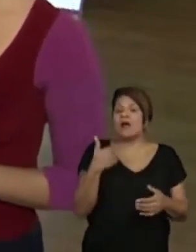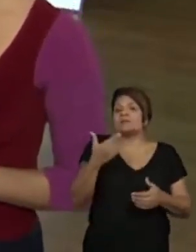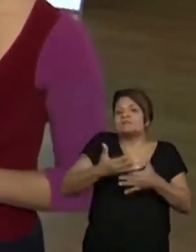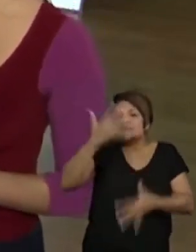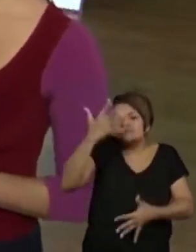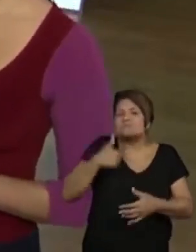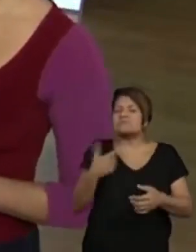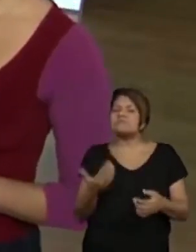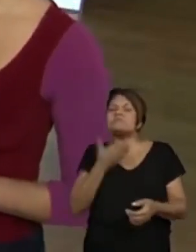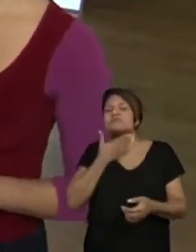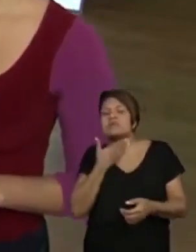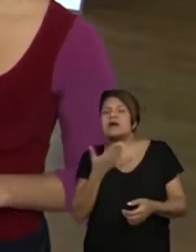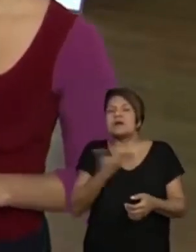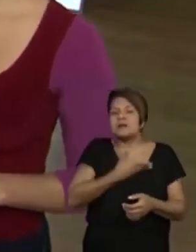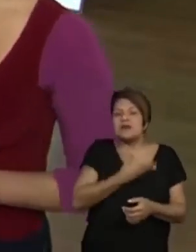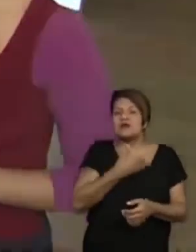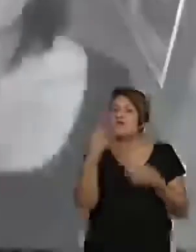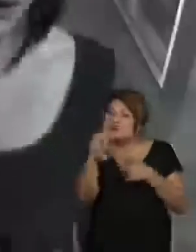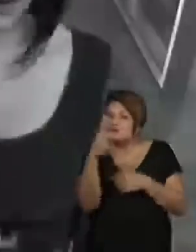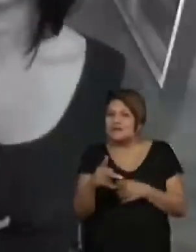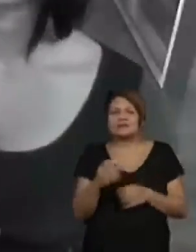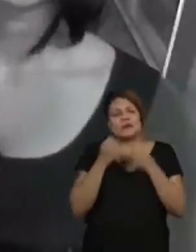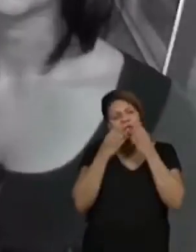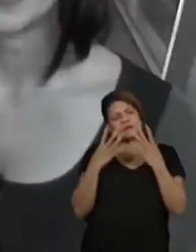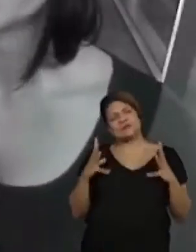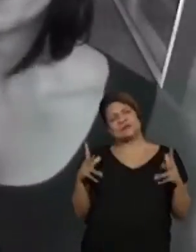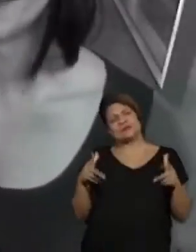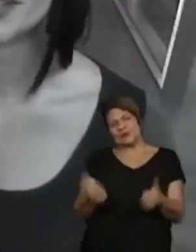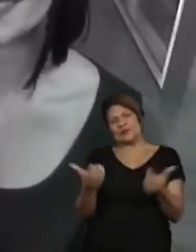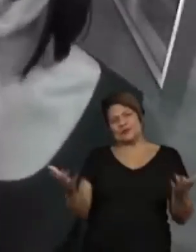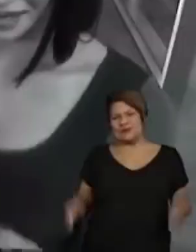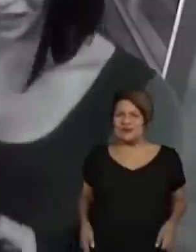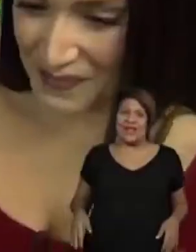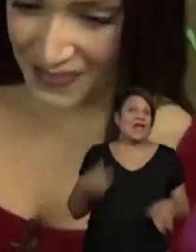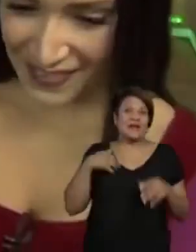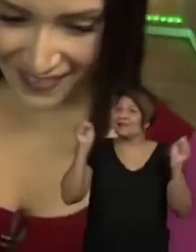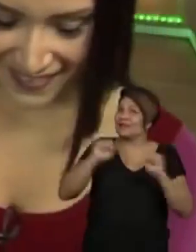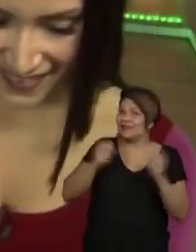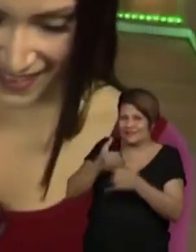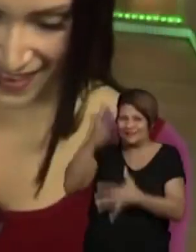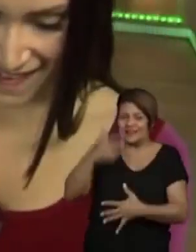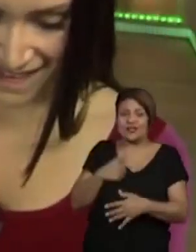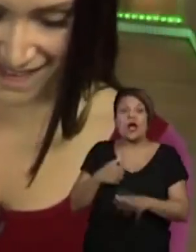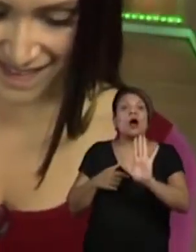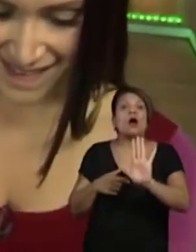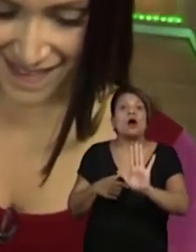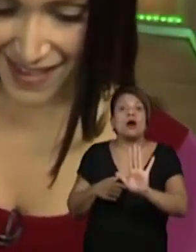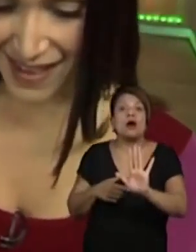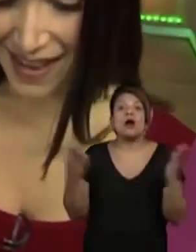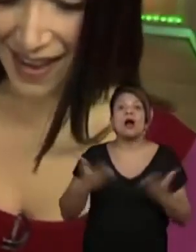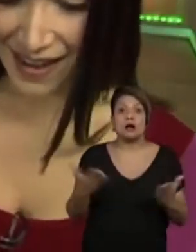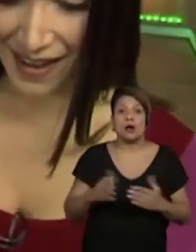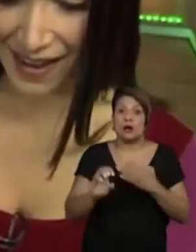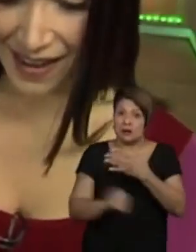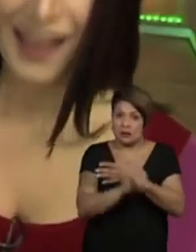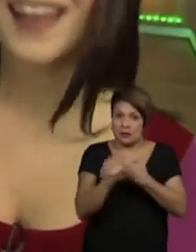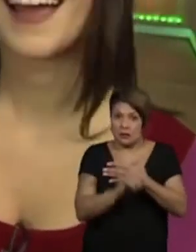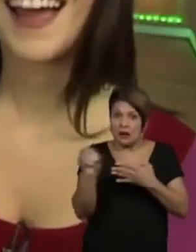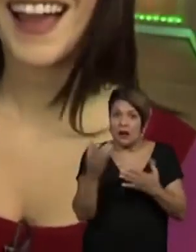os colegas. Vai ser bom para todo mundo. Olha, vou adorar fazer parte desse chat. Pessoal, agora as aulas do Centro de